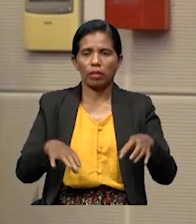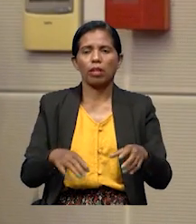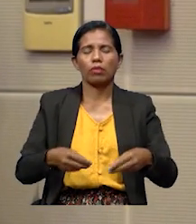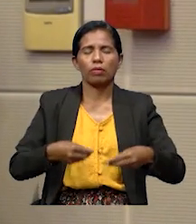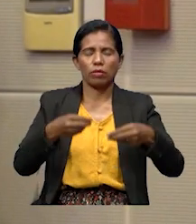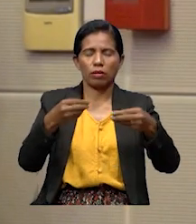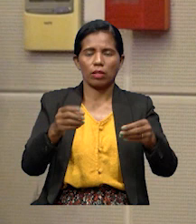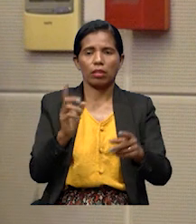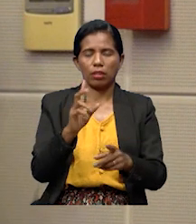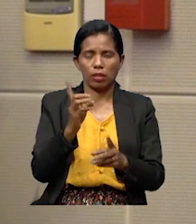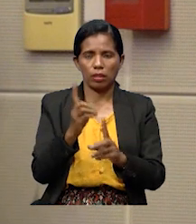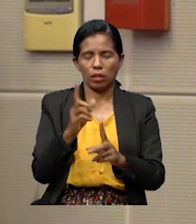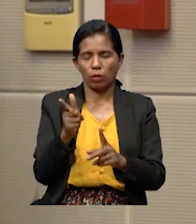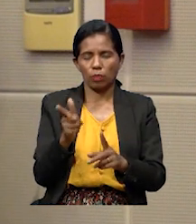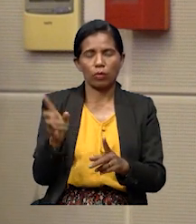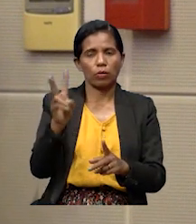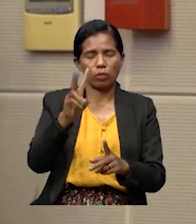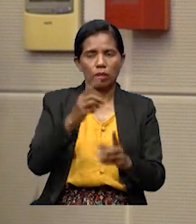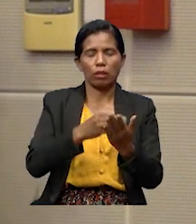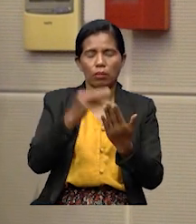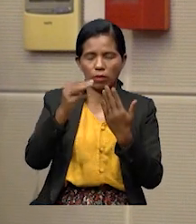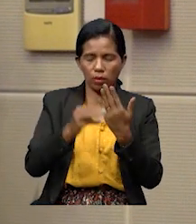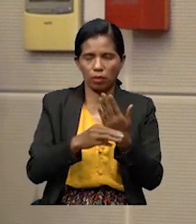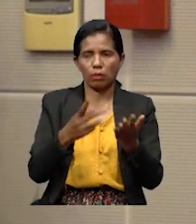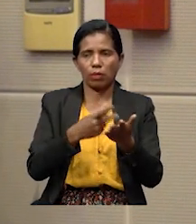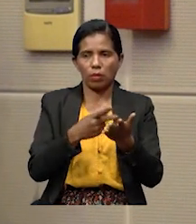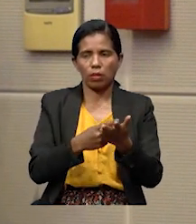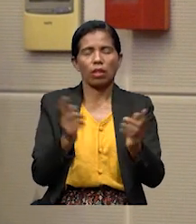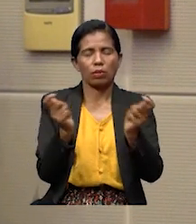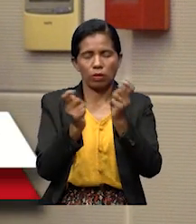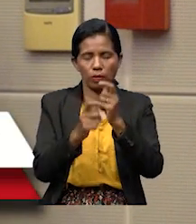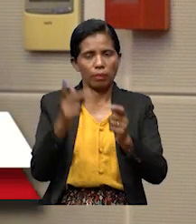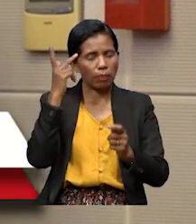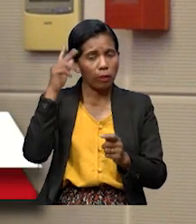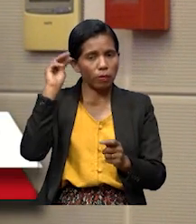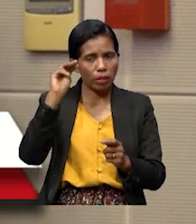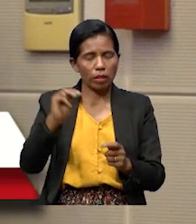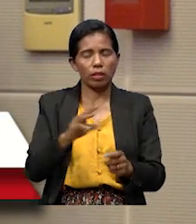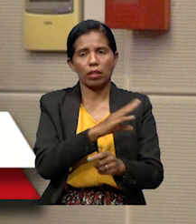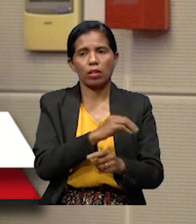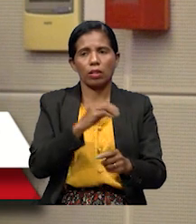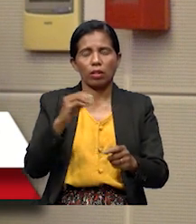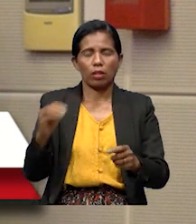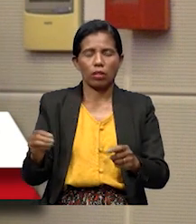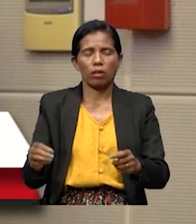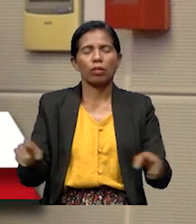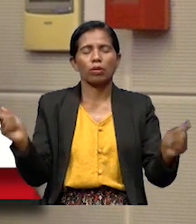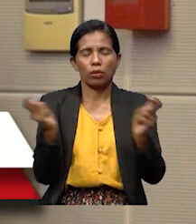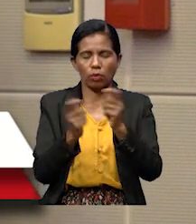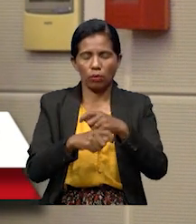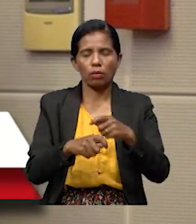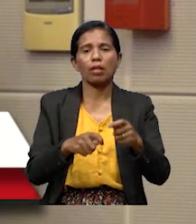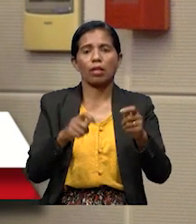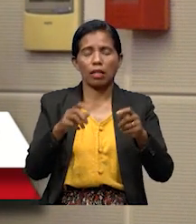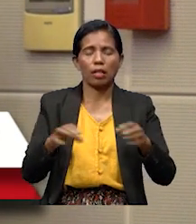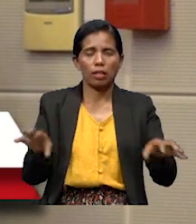de março, a proposta de substituição de membros do governo pelo primeiro-ministro é uma prática normal no funcionamento de